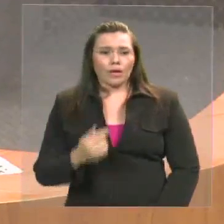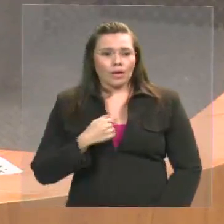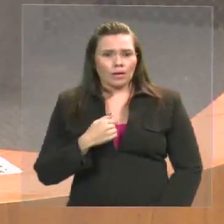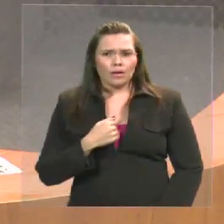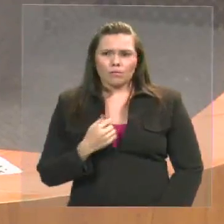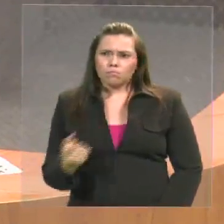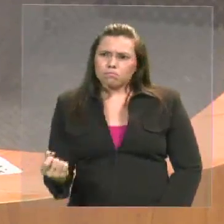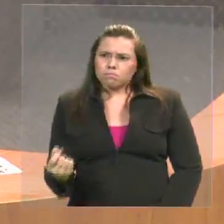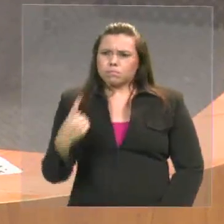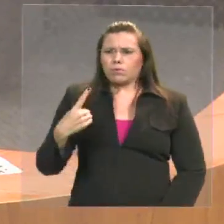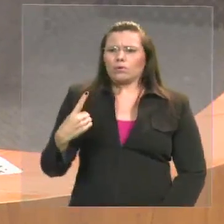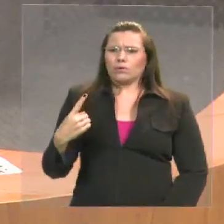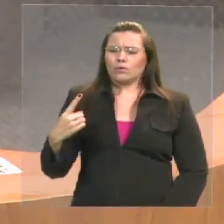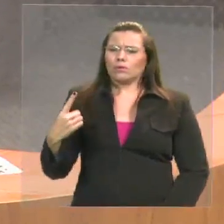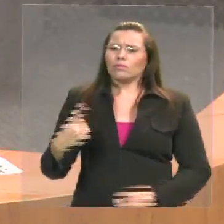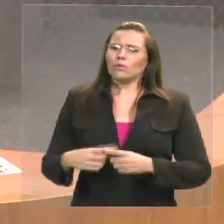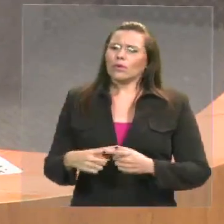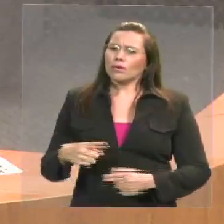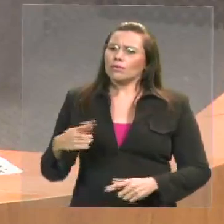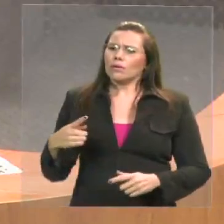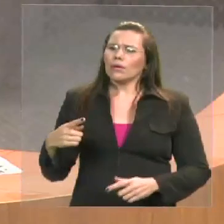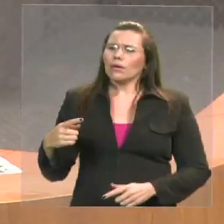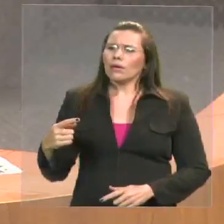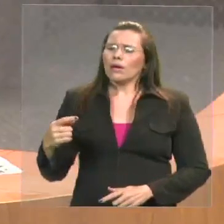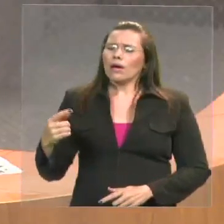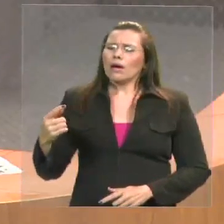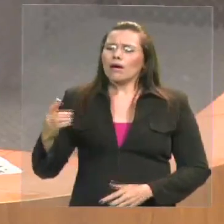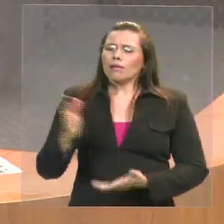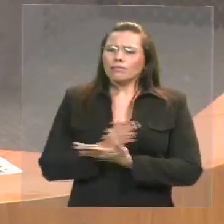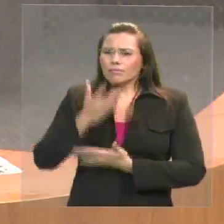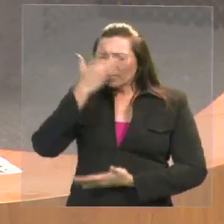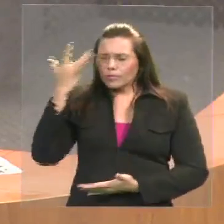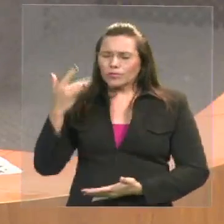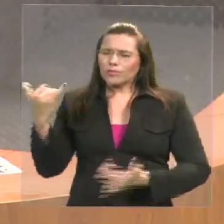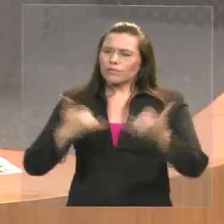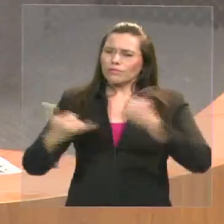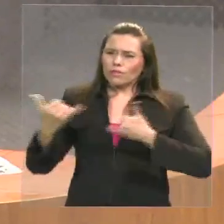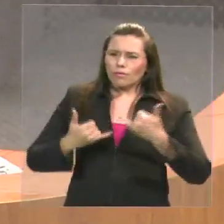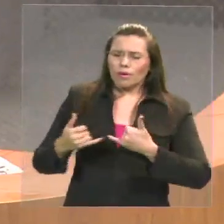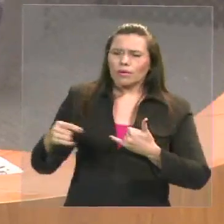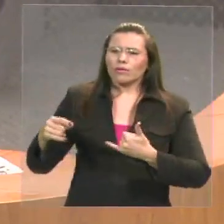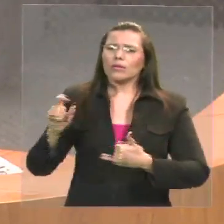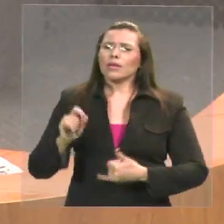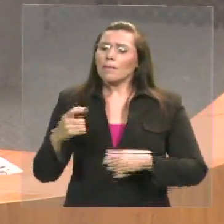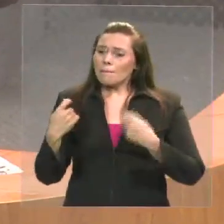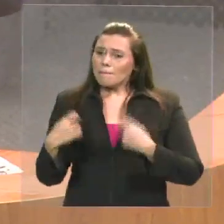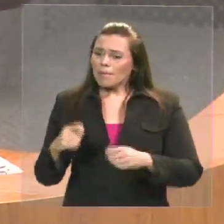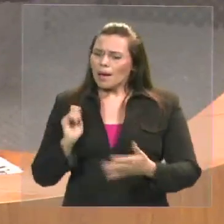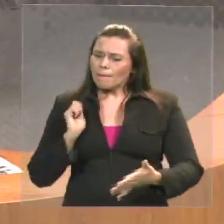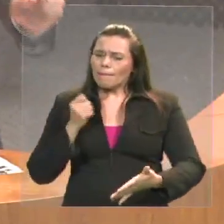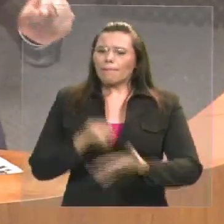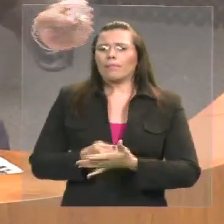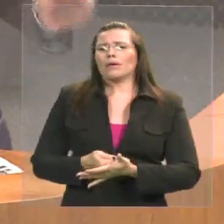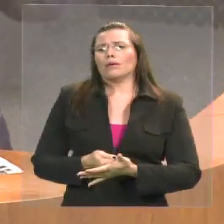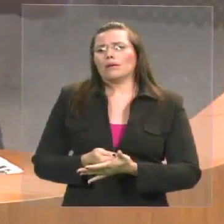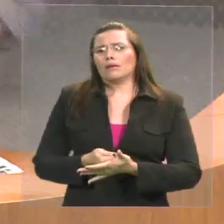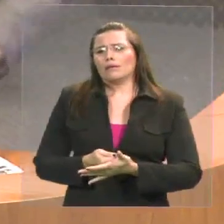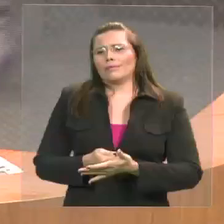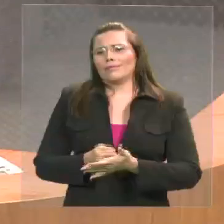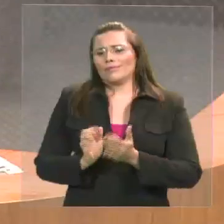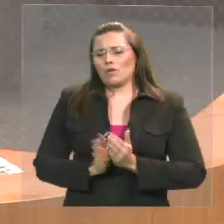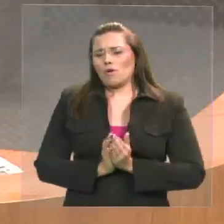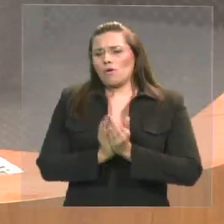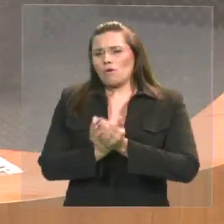pagar a balsa por carro, o valor de R$14, paga-se para entrar e para sair